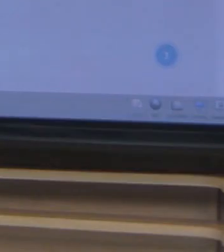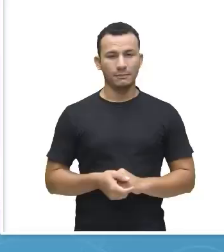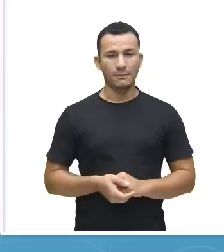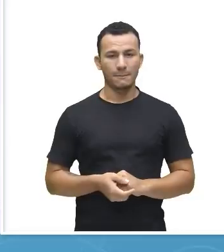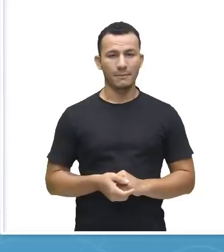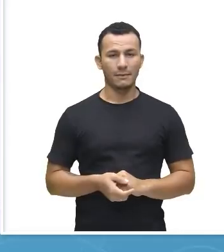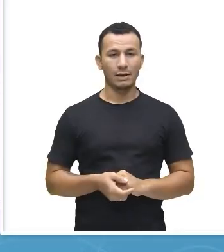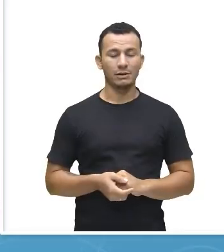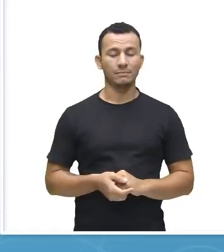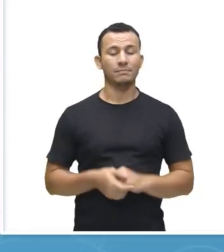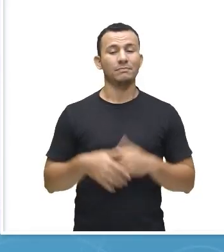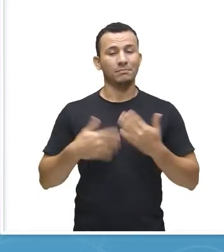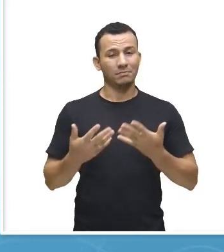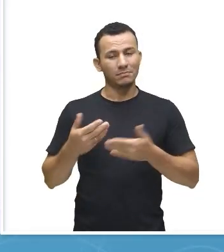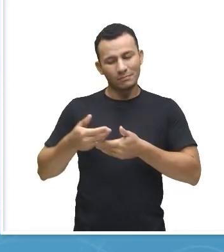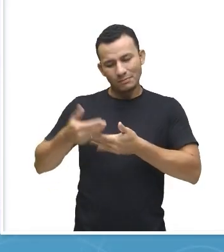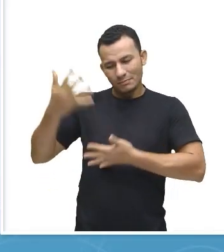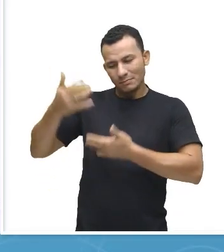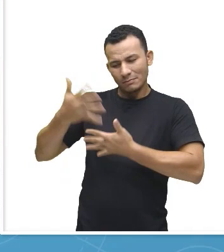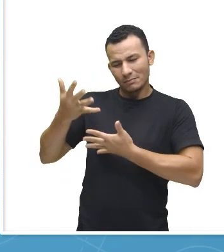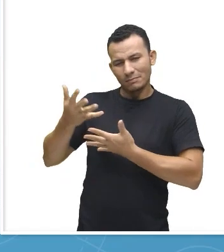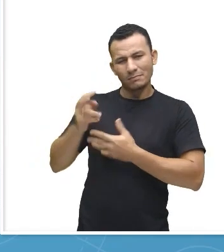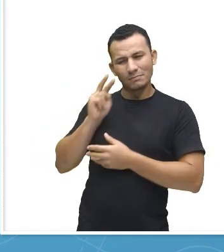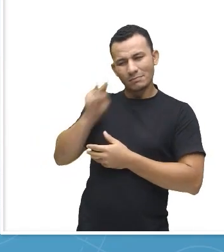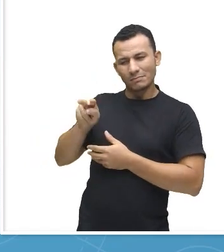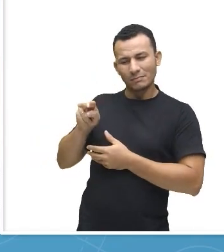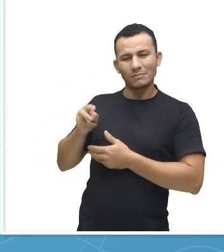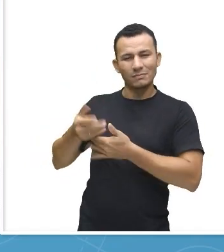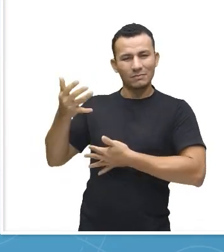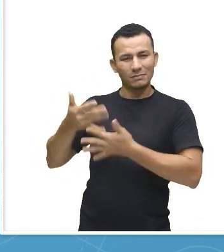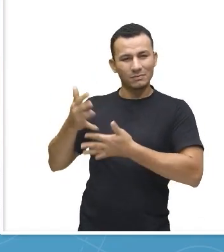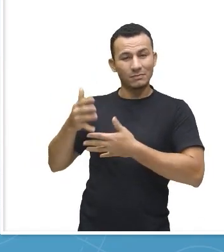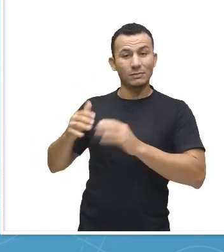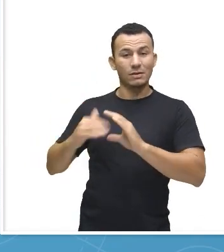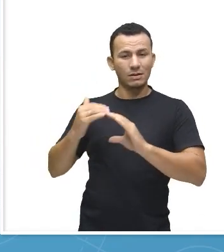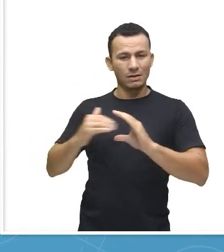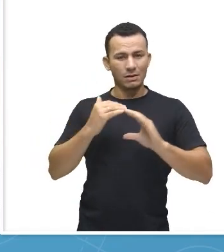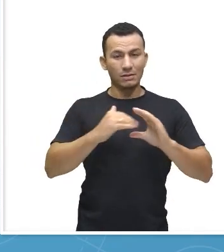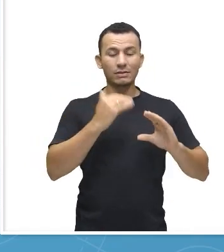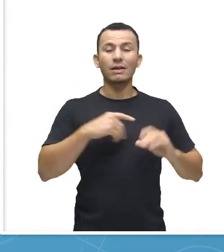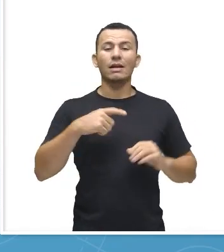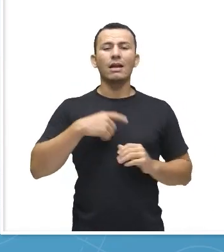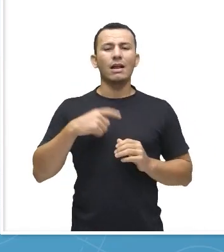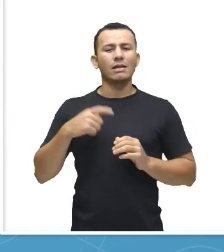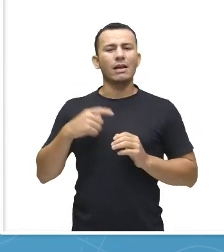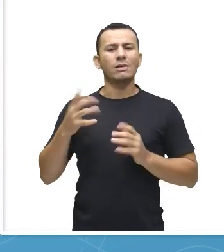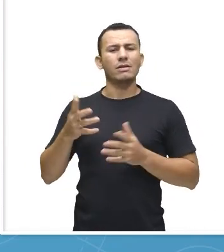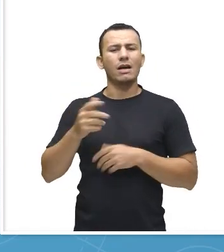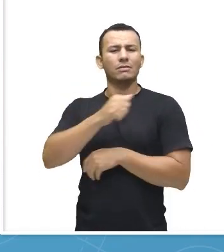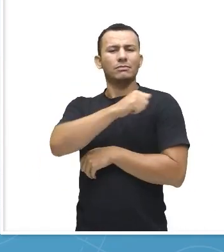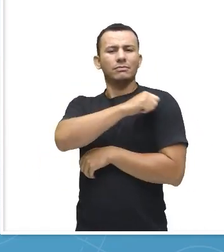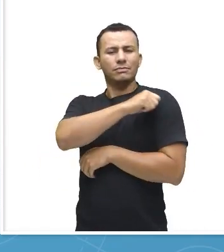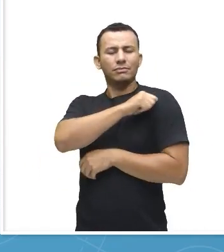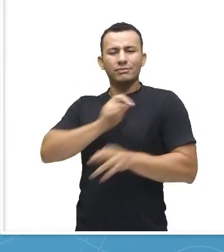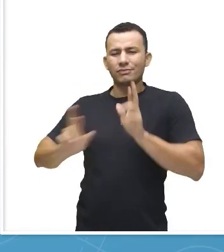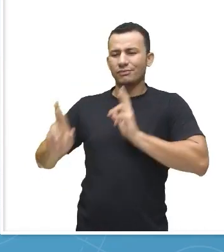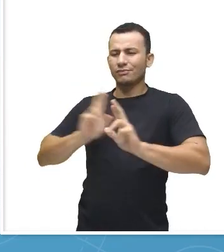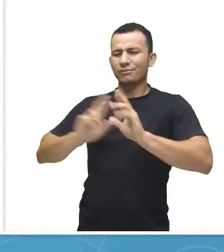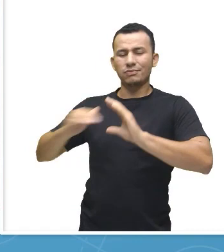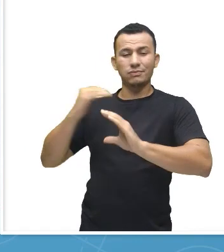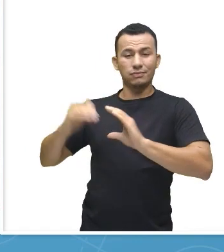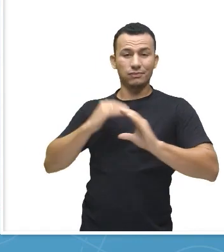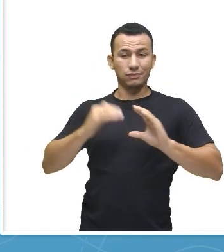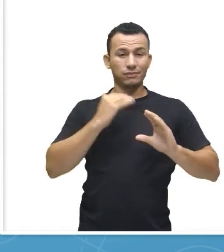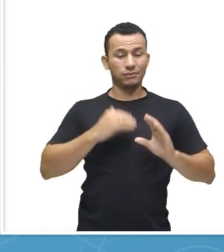Muito bem, estou de volta. Estava acompanhando vocês aqui pelo chat, né? Então, já temos várias respostas. Vou falar aqui alguns nomes,